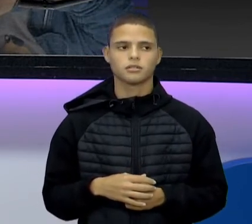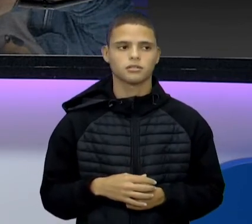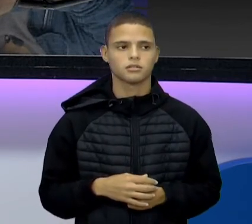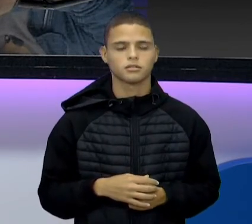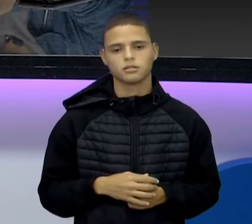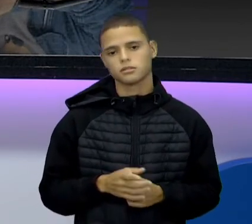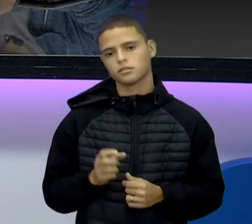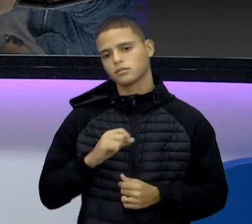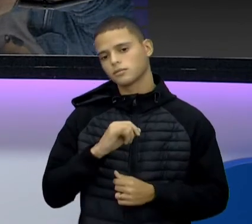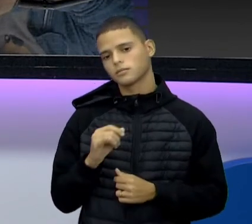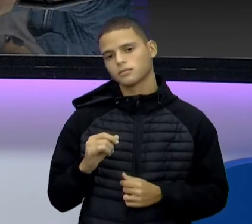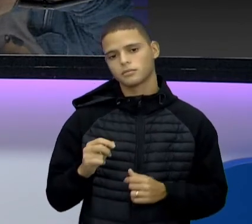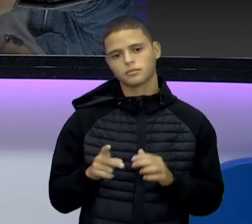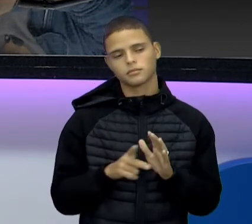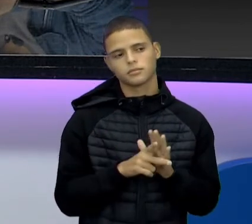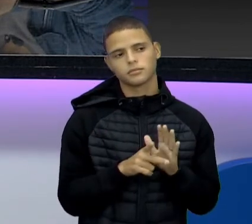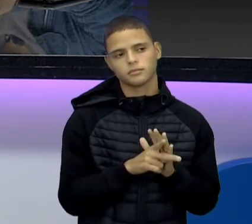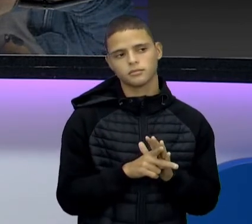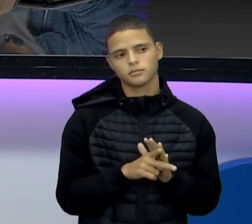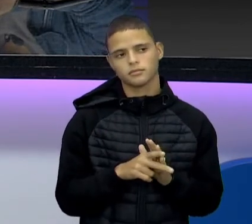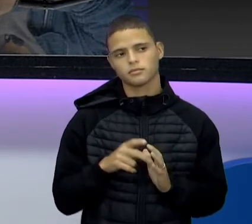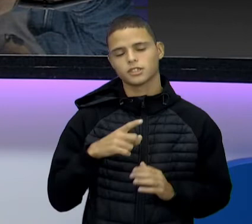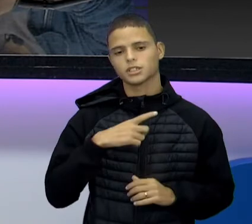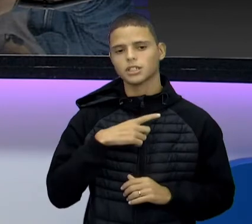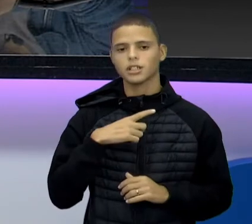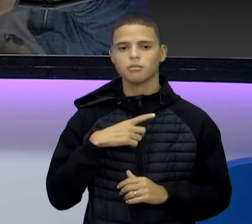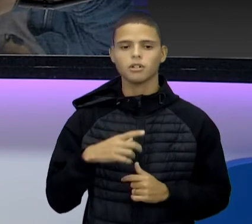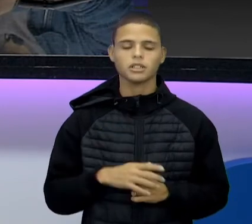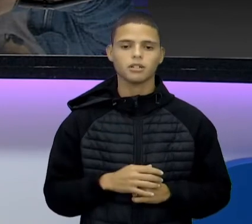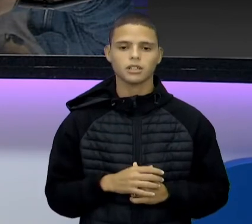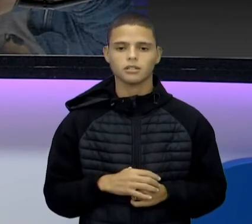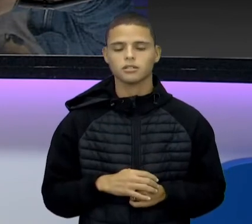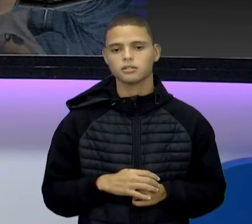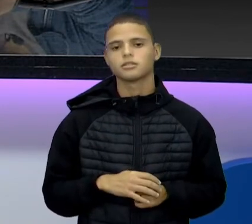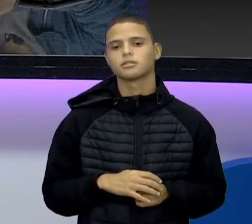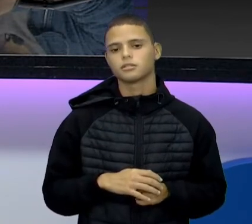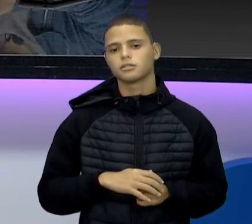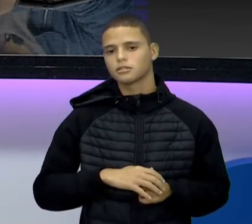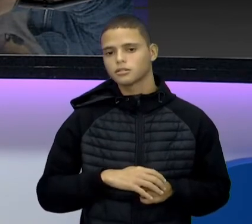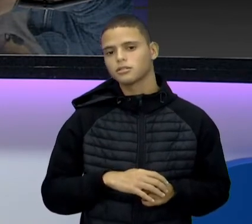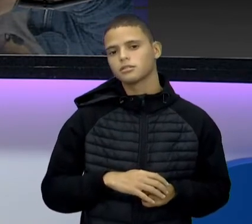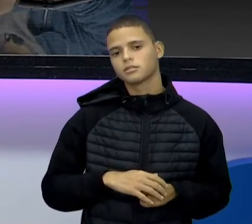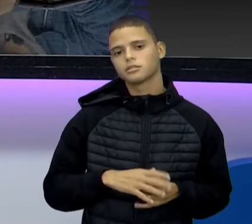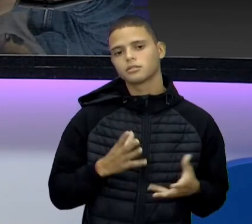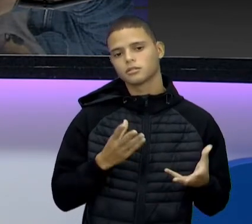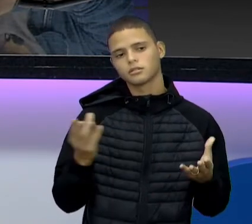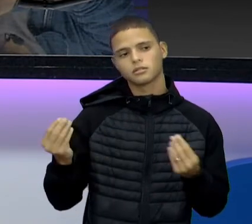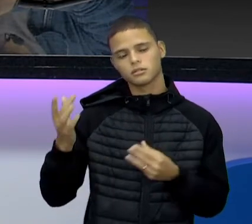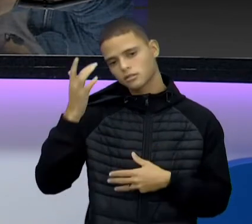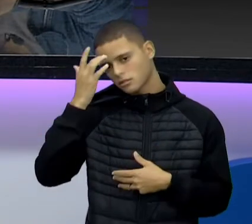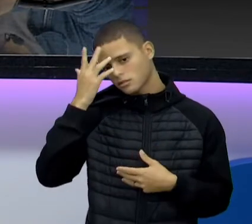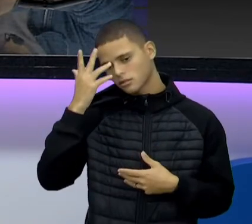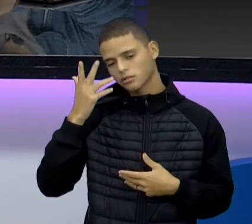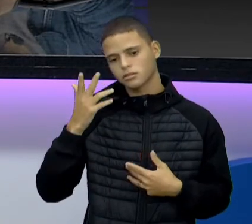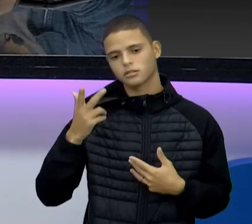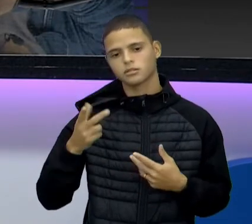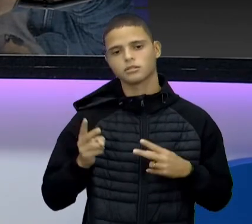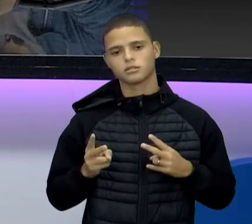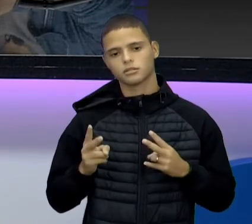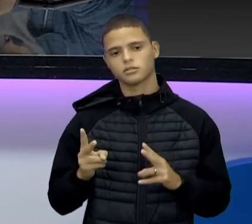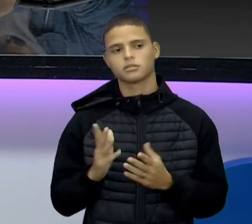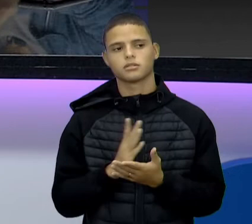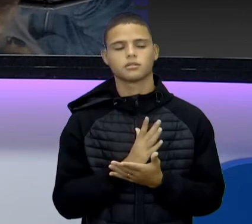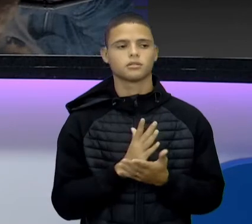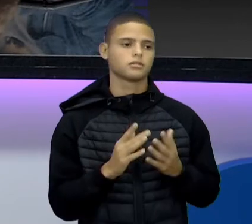me colocar também, eu tenho benefícios sobre isso, né? Muitos benefícios. Então, é muito fácil para eu continuar com os meus